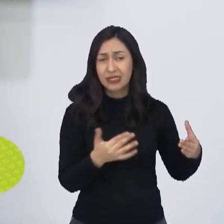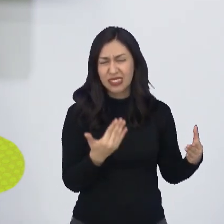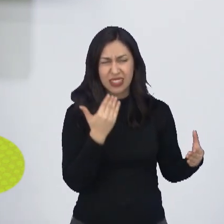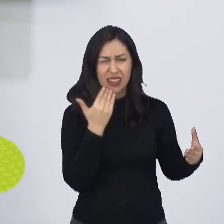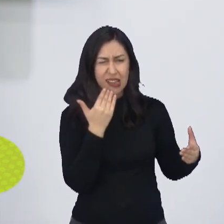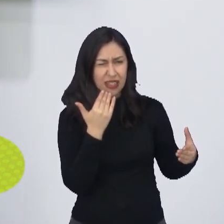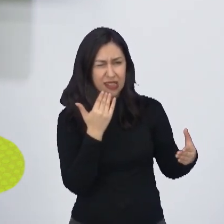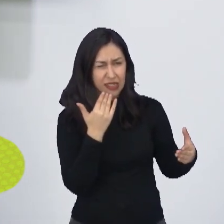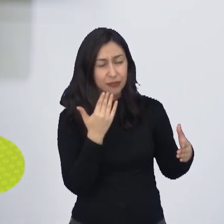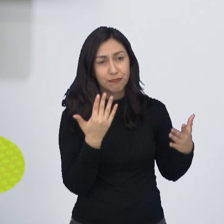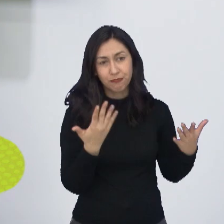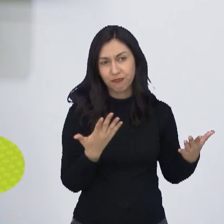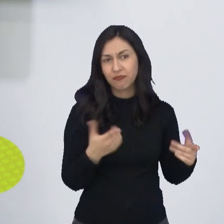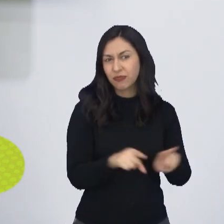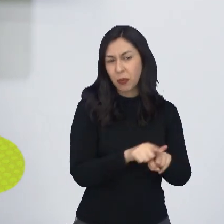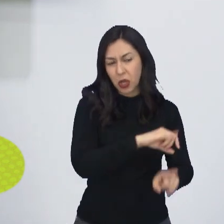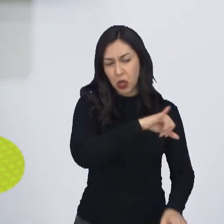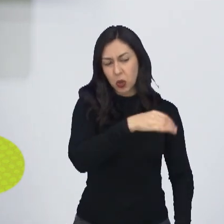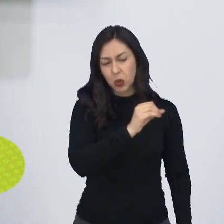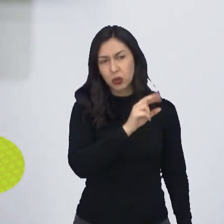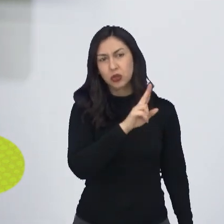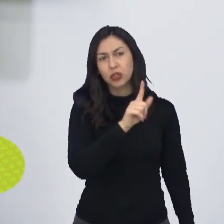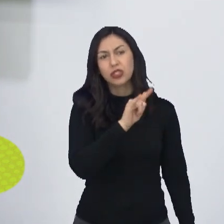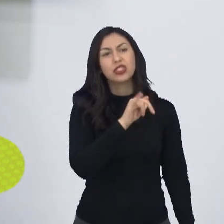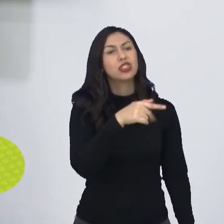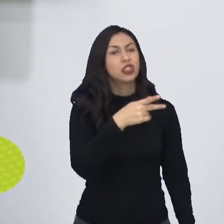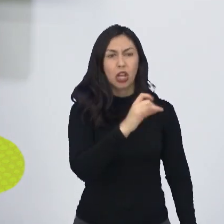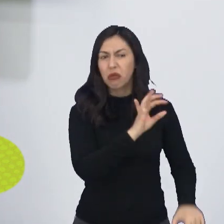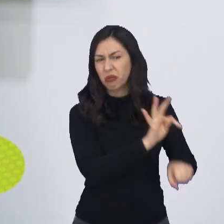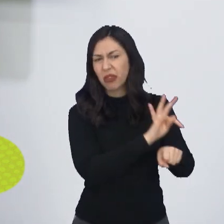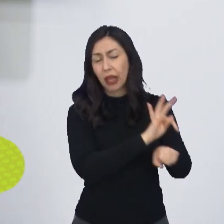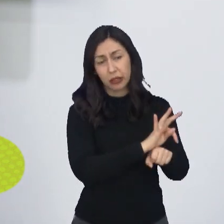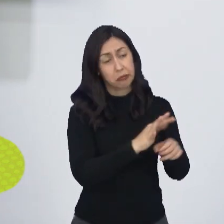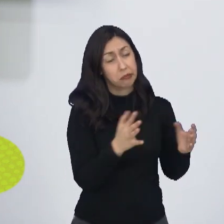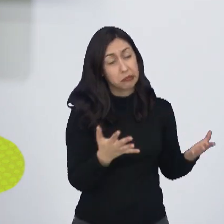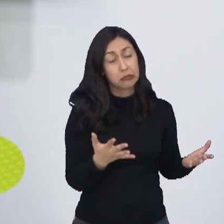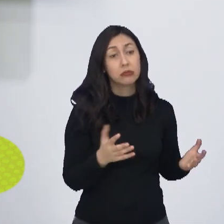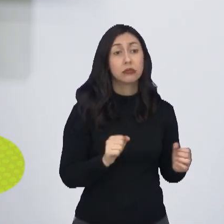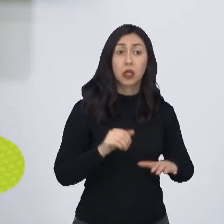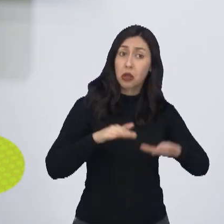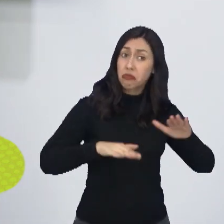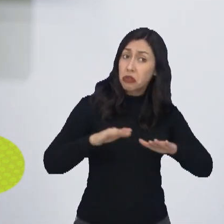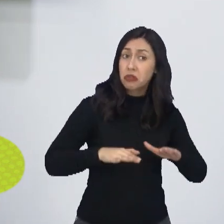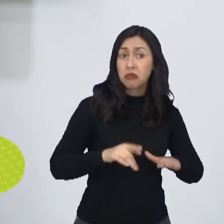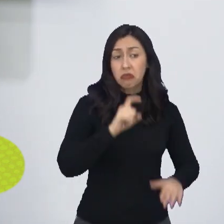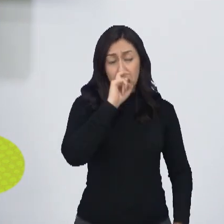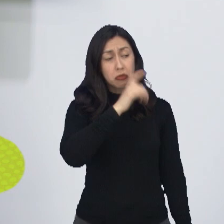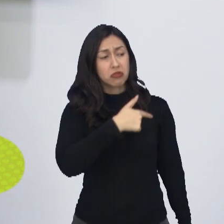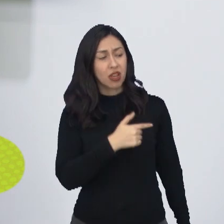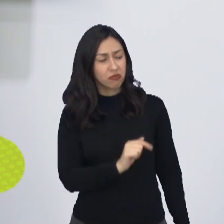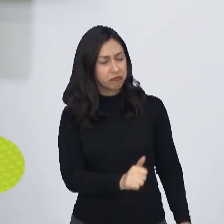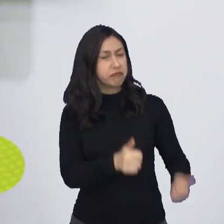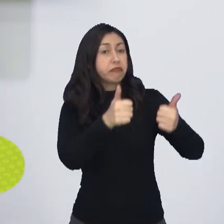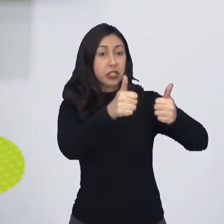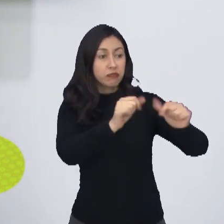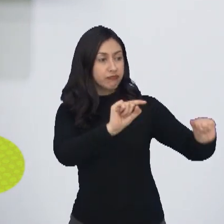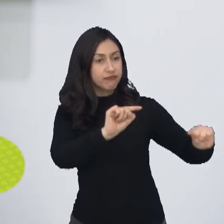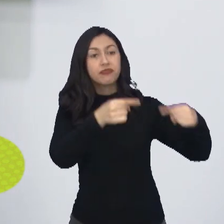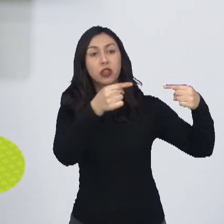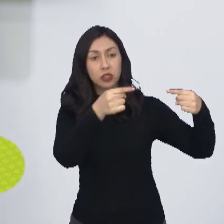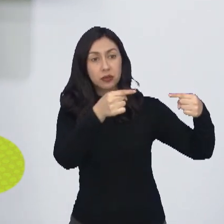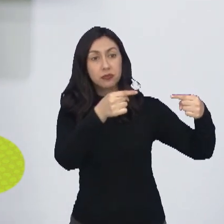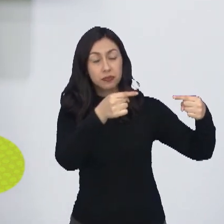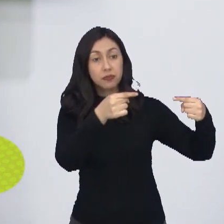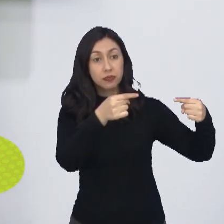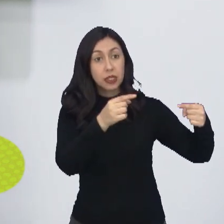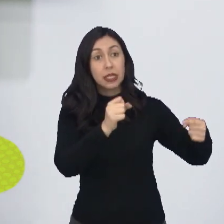bem no campeonato, né? Tem o Jorginho Cantinflas como técnico. Então, pode ser que o São José vá bem nessa fase aí das quartas de